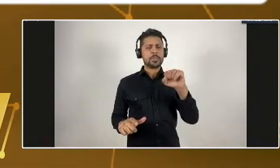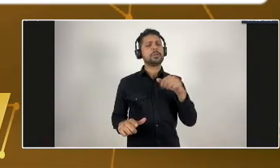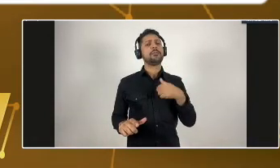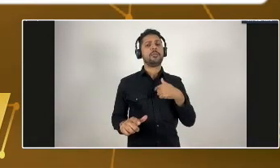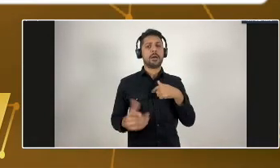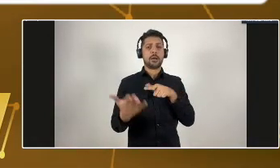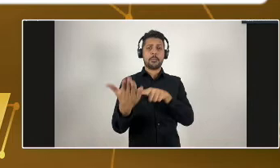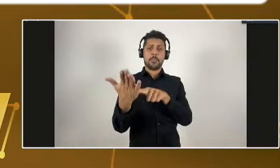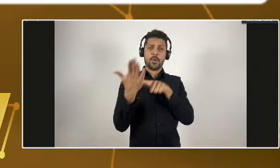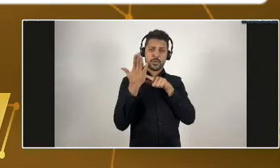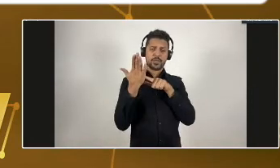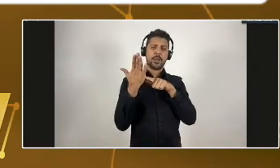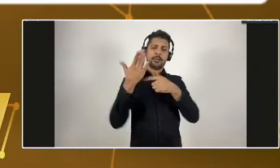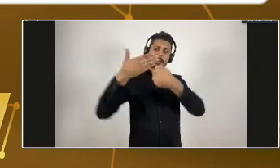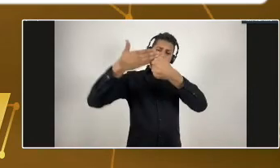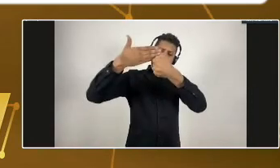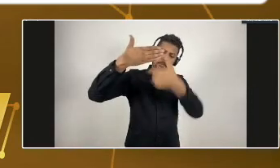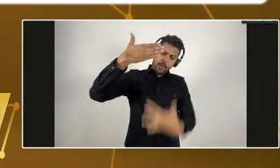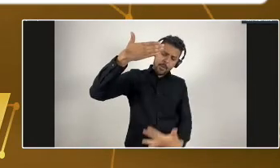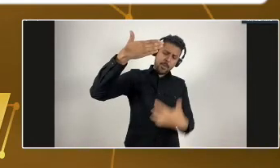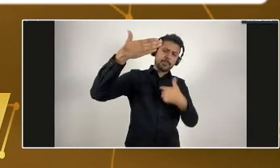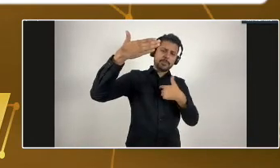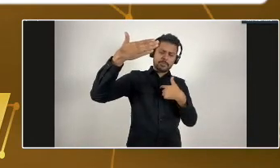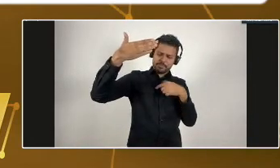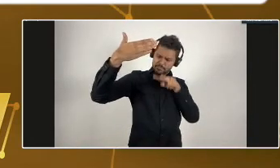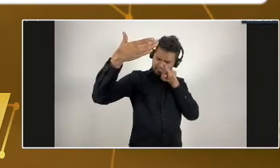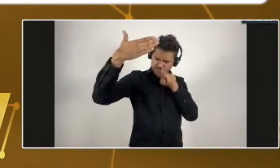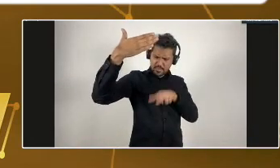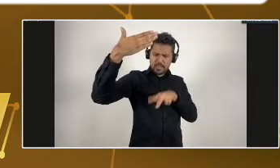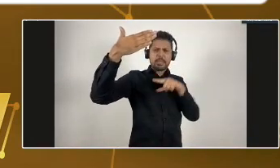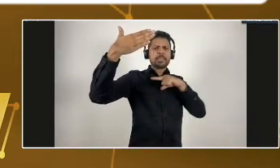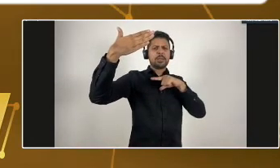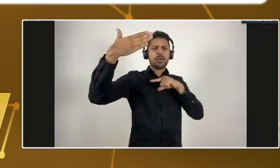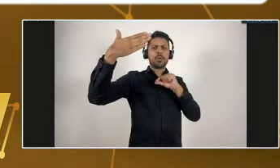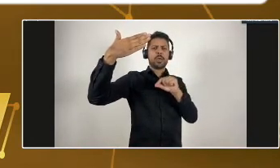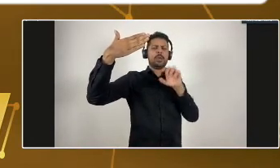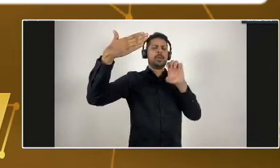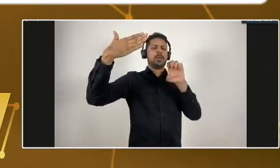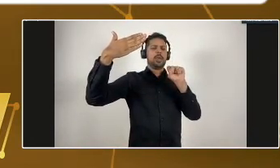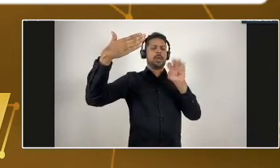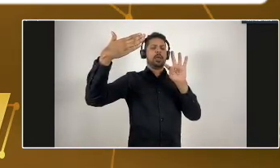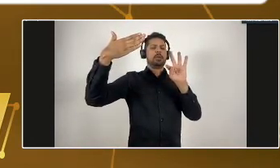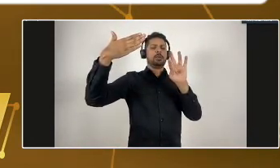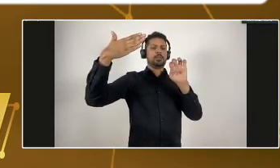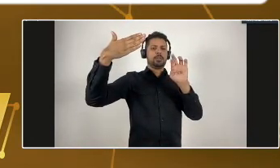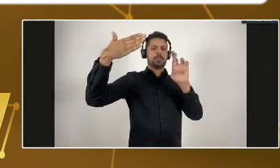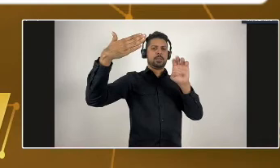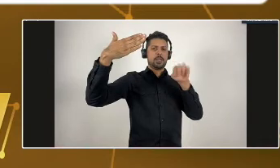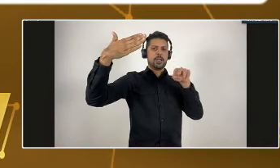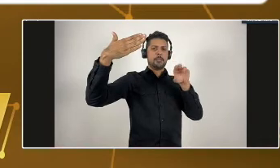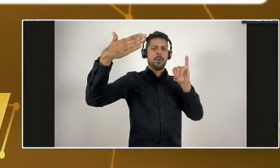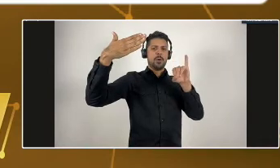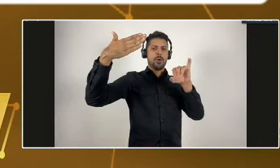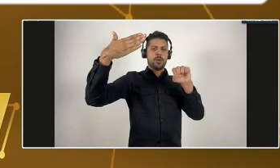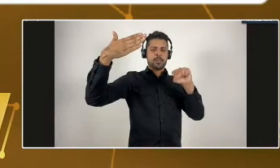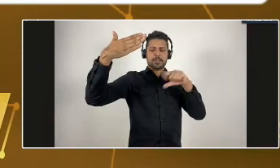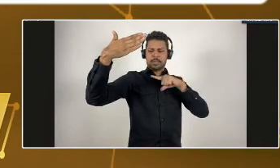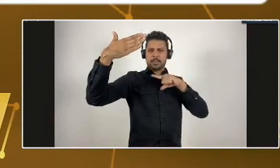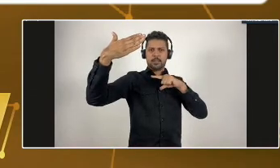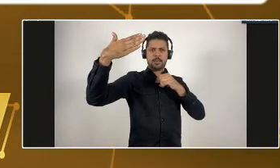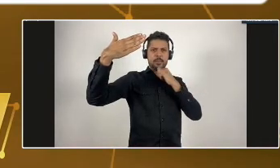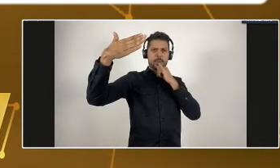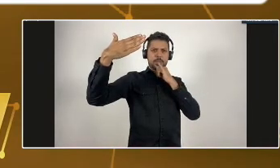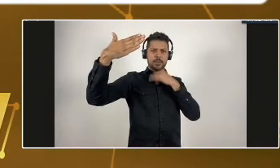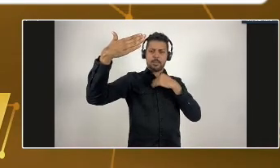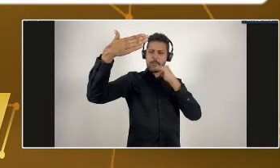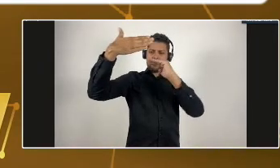de dados que comunica extremóis, né? Possivelmente vão ter aqui, ó, linha, e aí ele